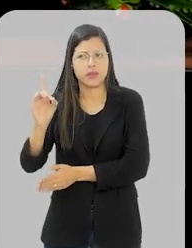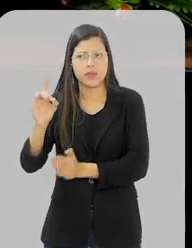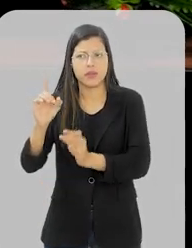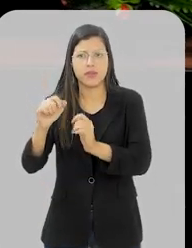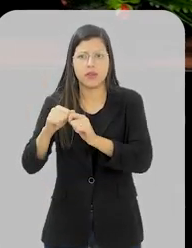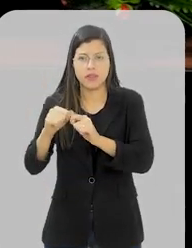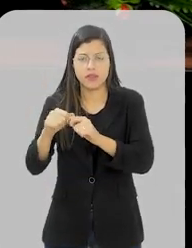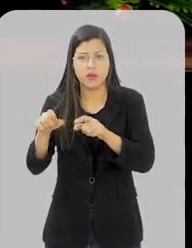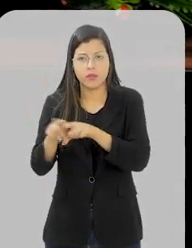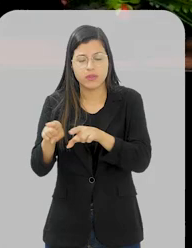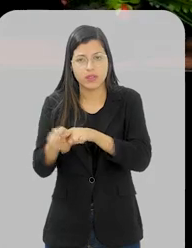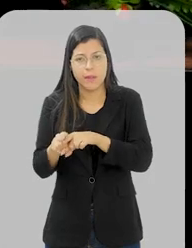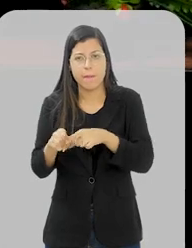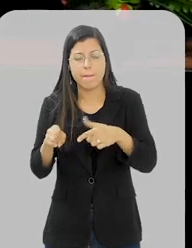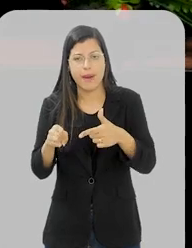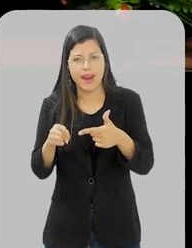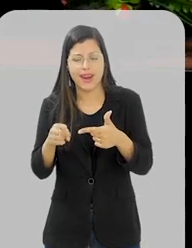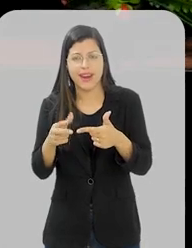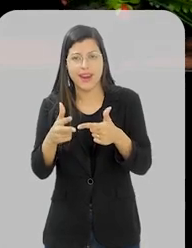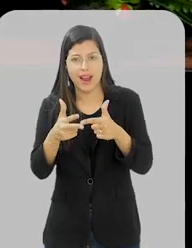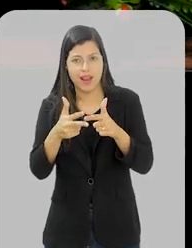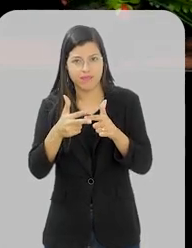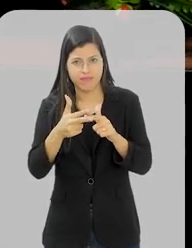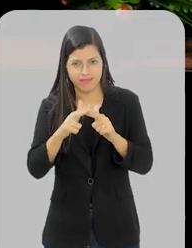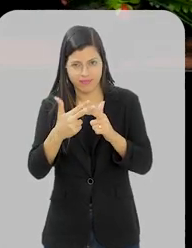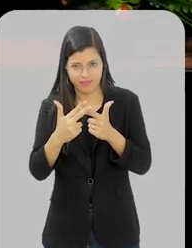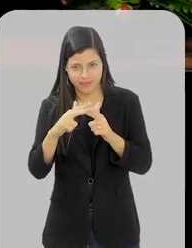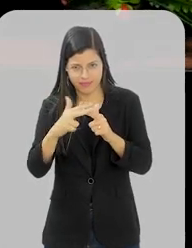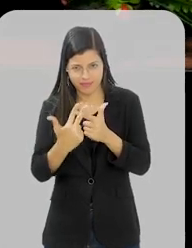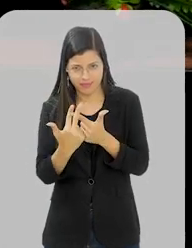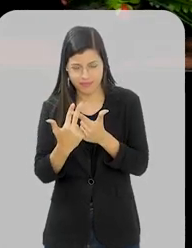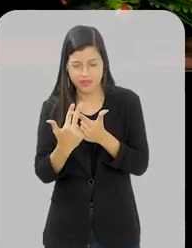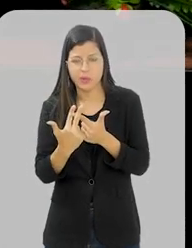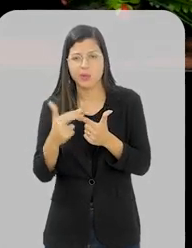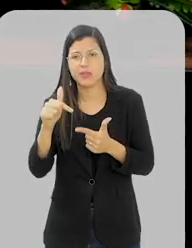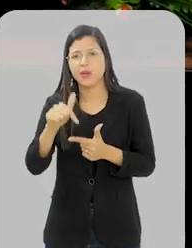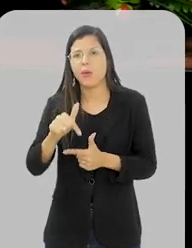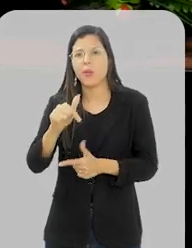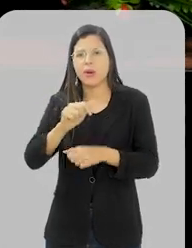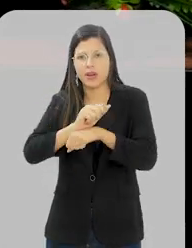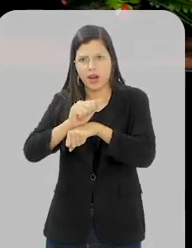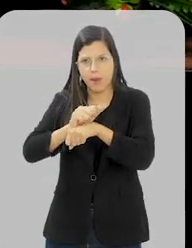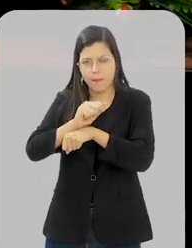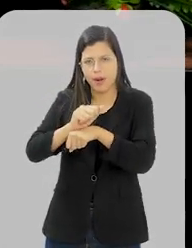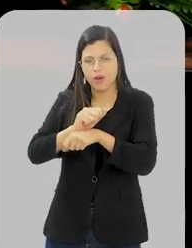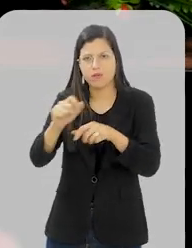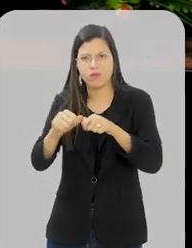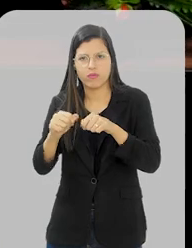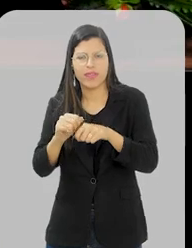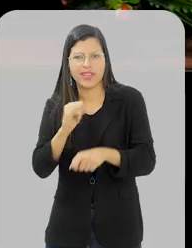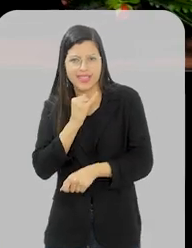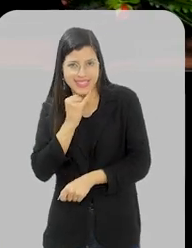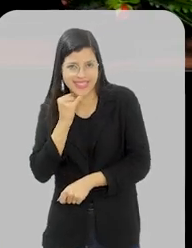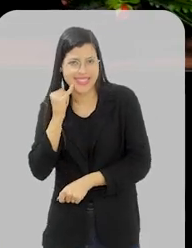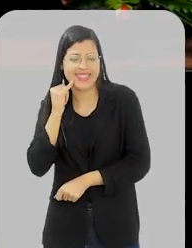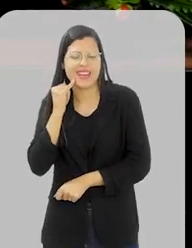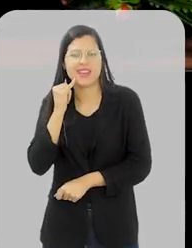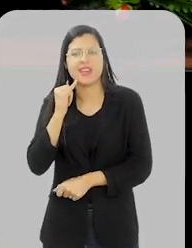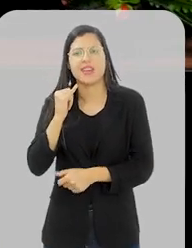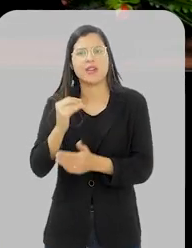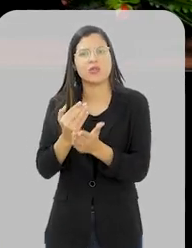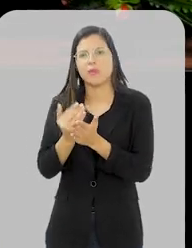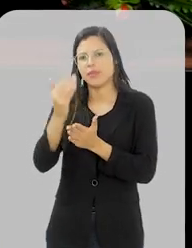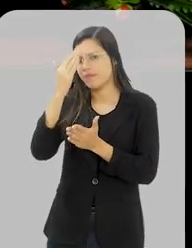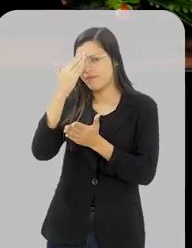faziam a circuncisão que que que que Abraão fez em seu filho Isaac passaram a a a acreditar